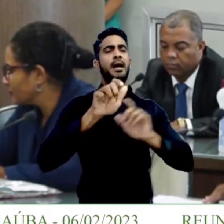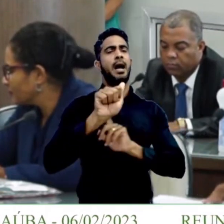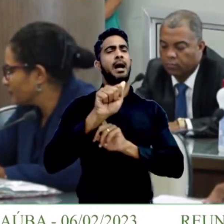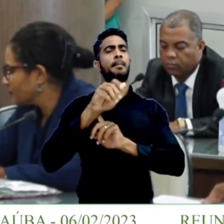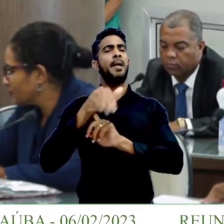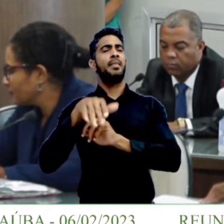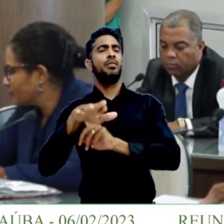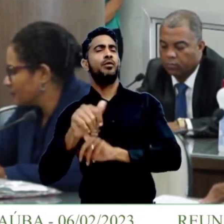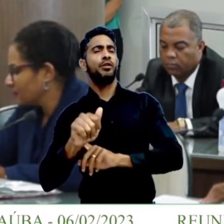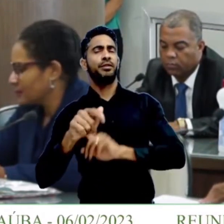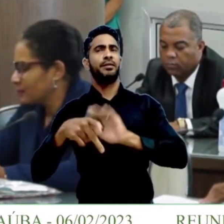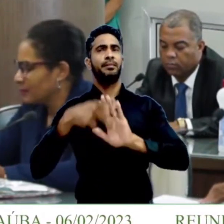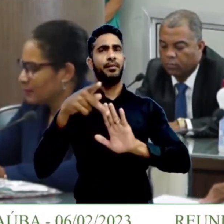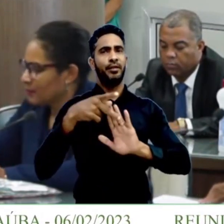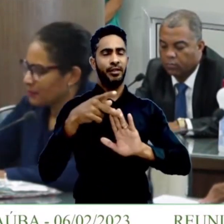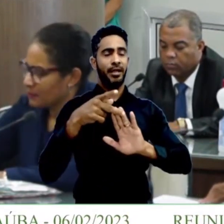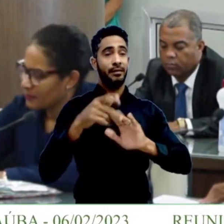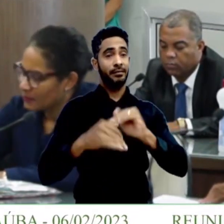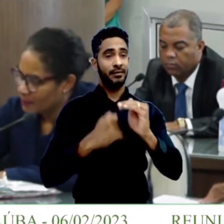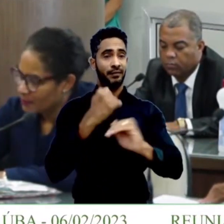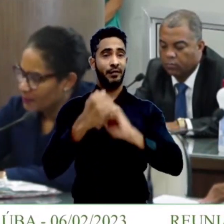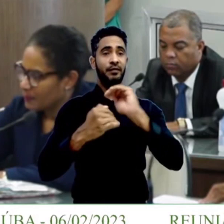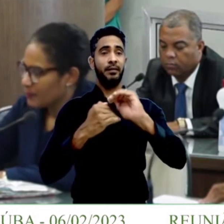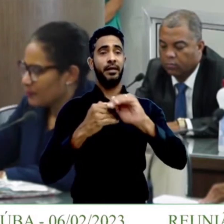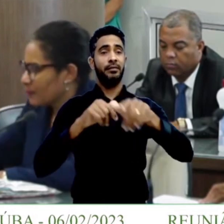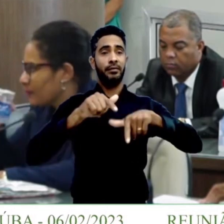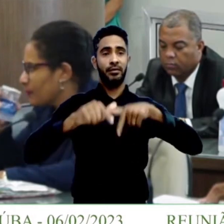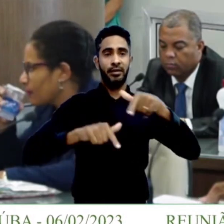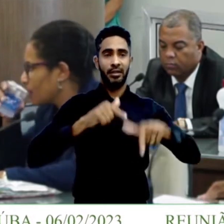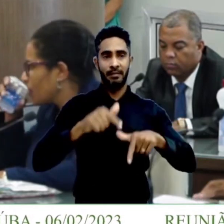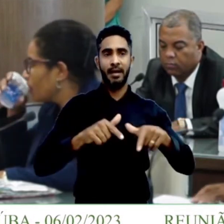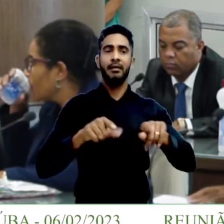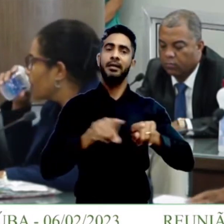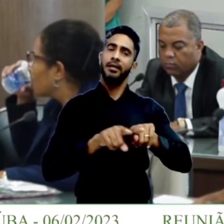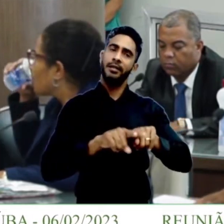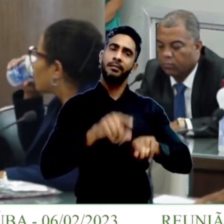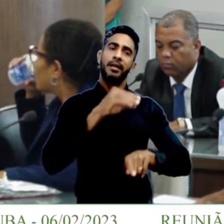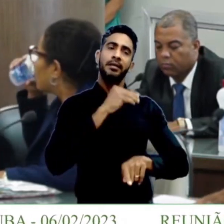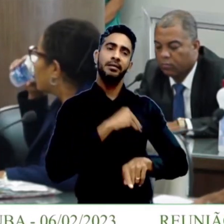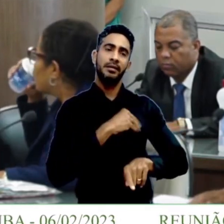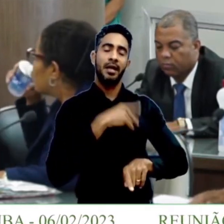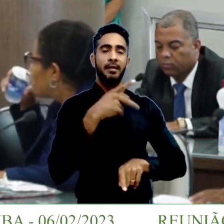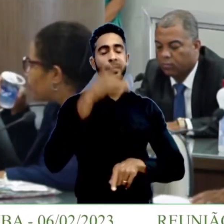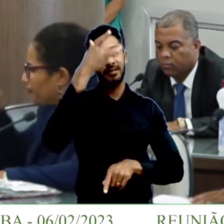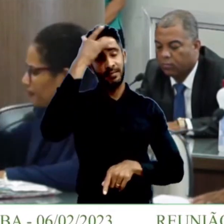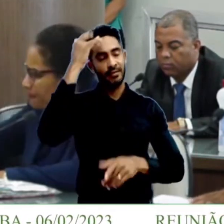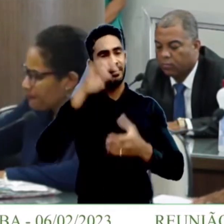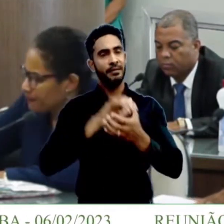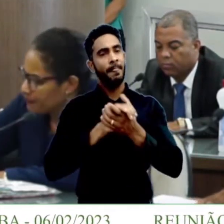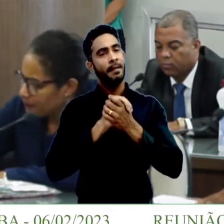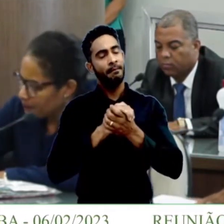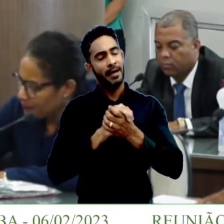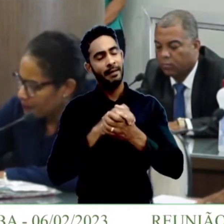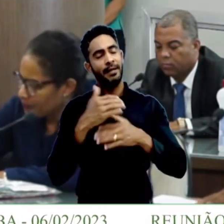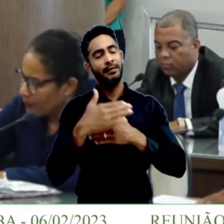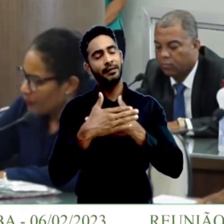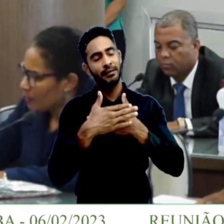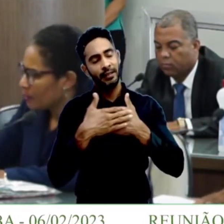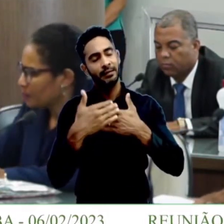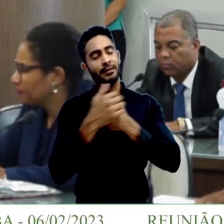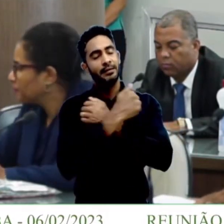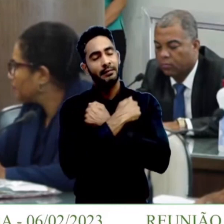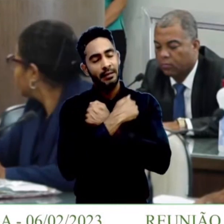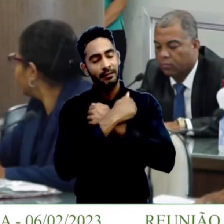nós temos aqui, de geração de emprego e renda. Parabéns, e tenho o nosso apreço pelo trabalho